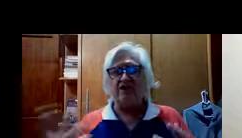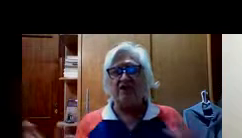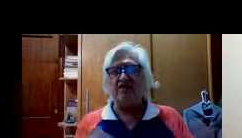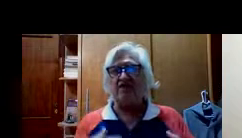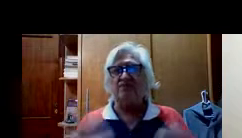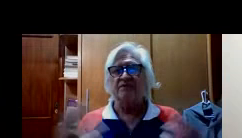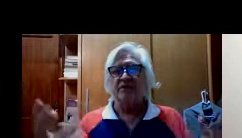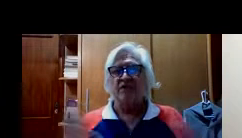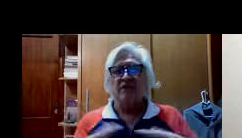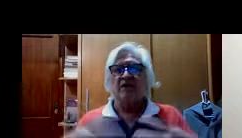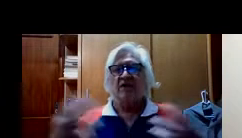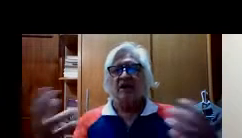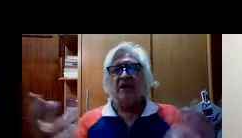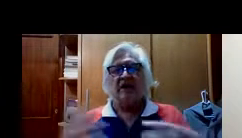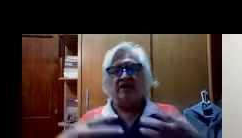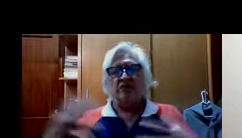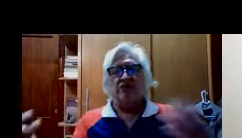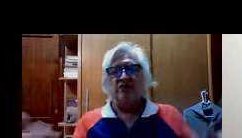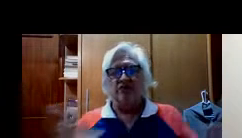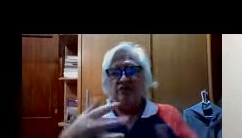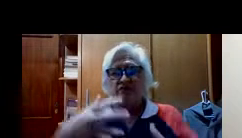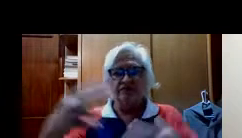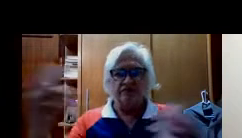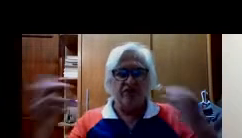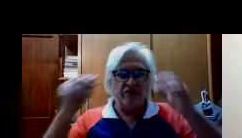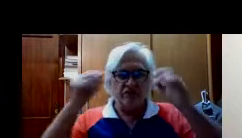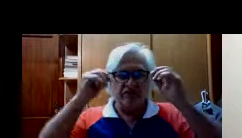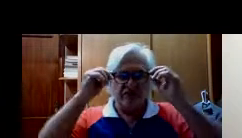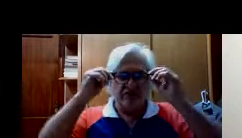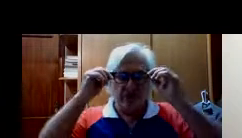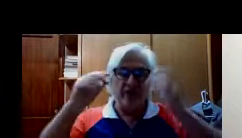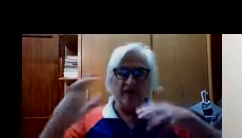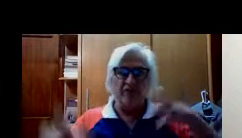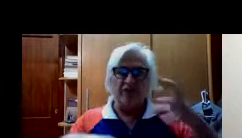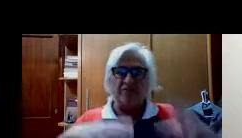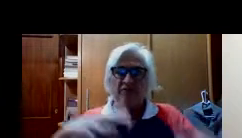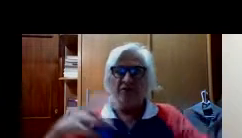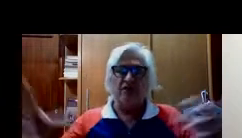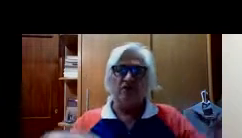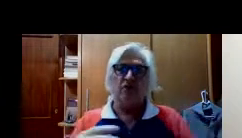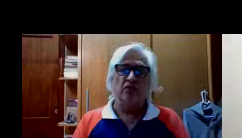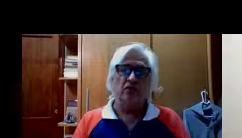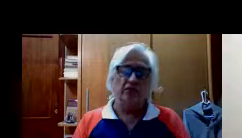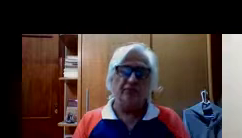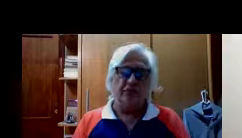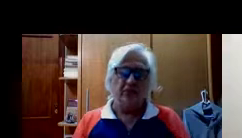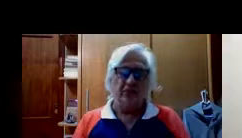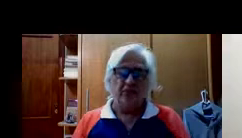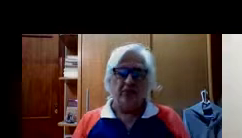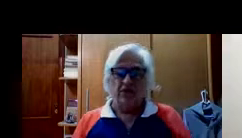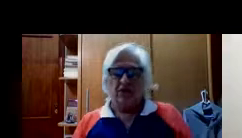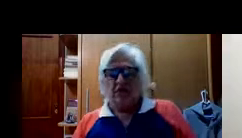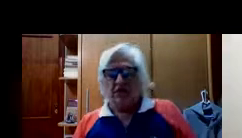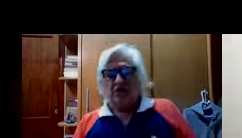porque eles têm esses elétrons que estão meio de bobeira, não está preso em nenhum núcleo.